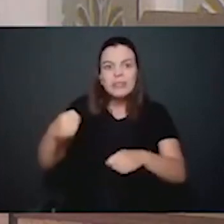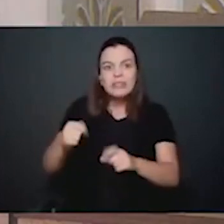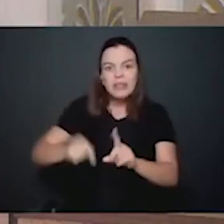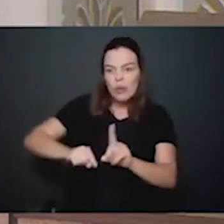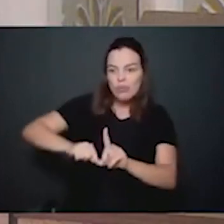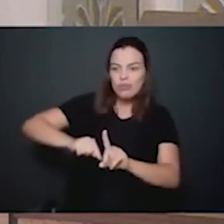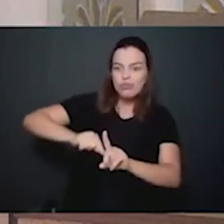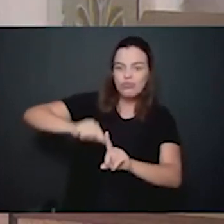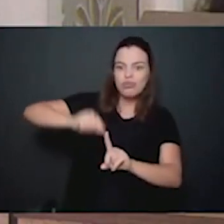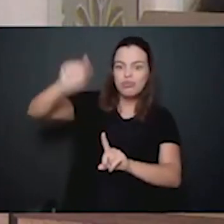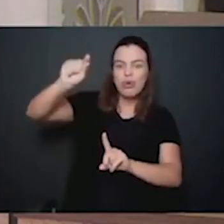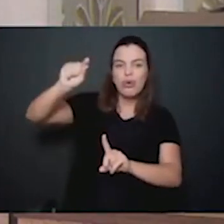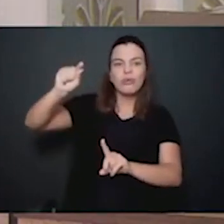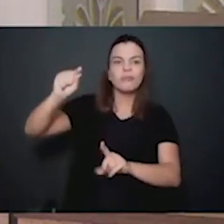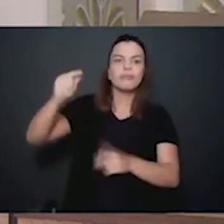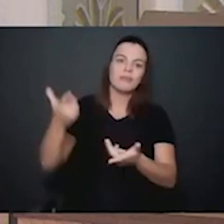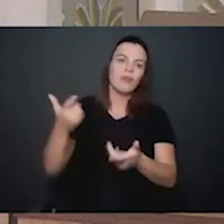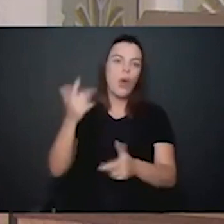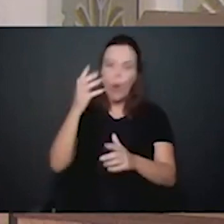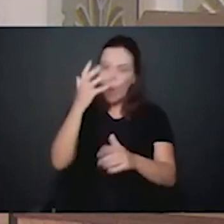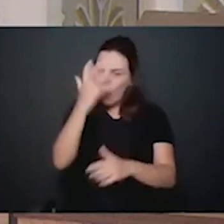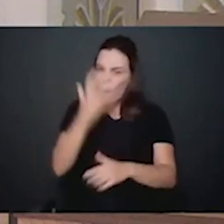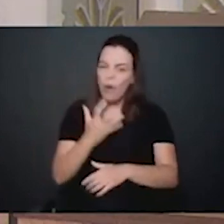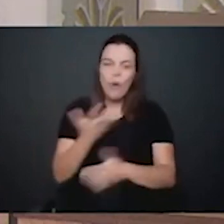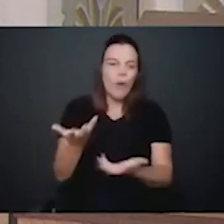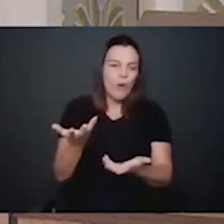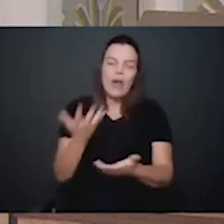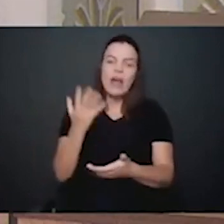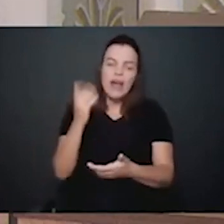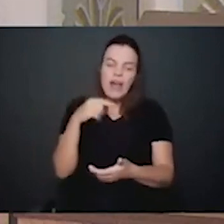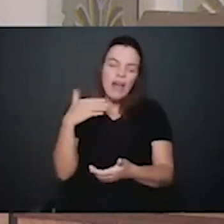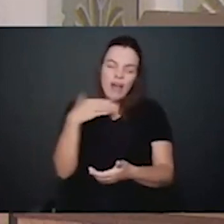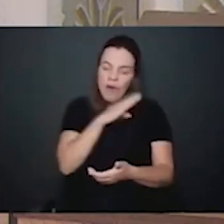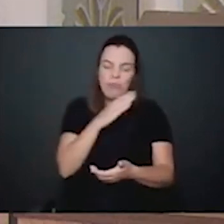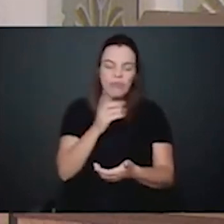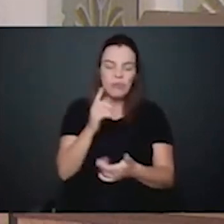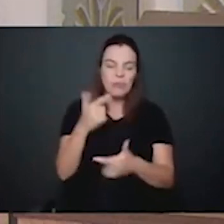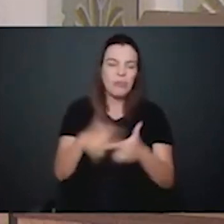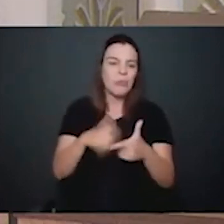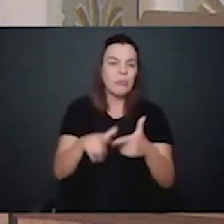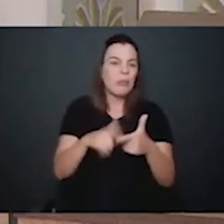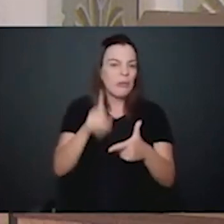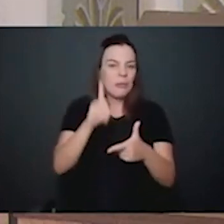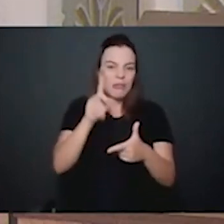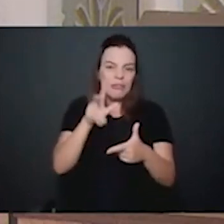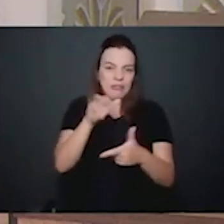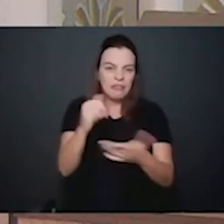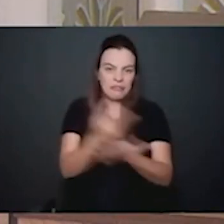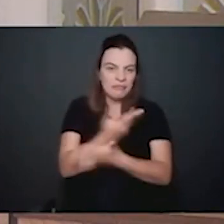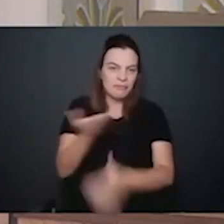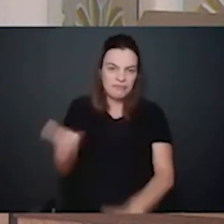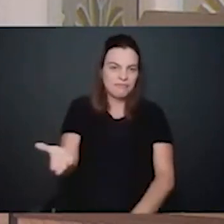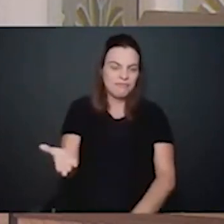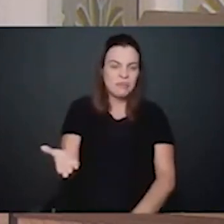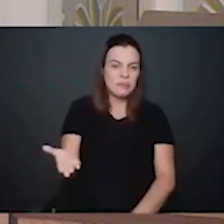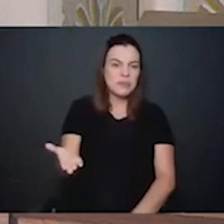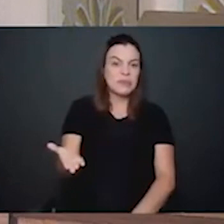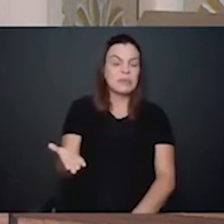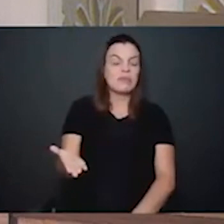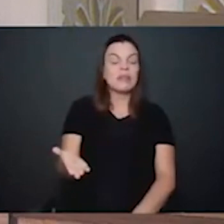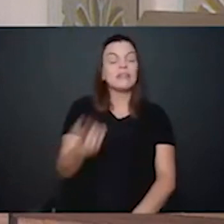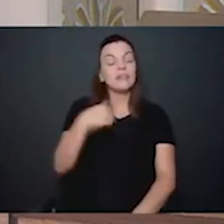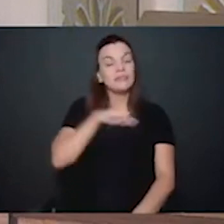o problema obviamente então nós precisamos de bom senso e nós precisamos da compreensão dos